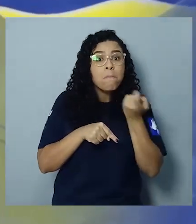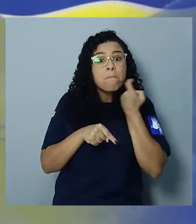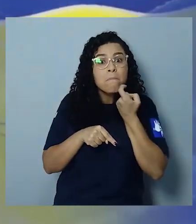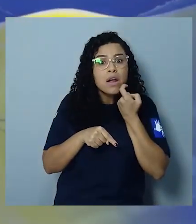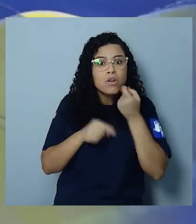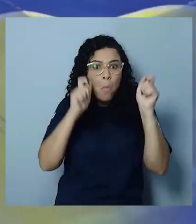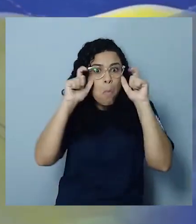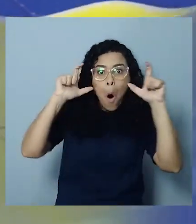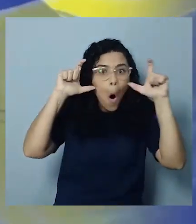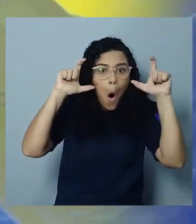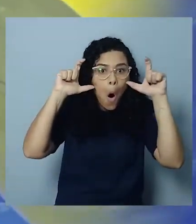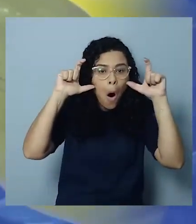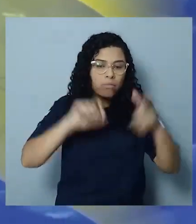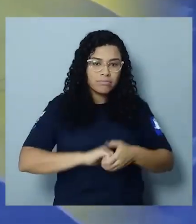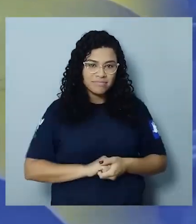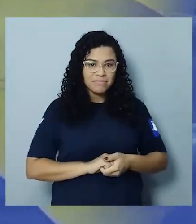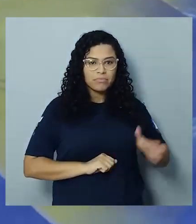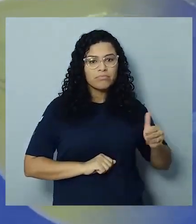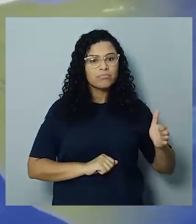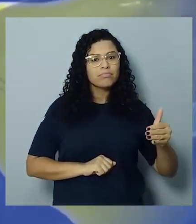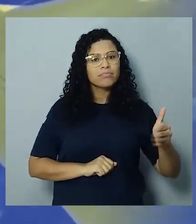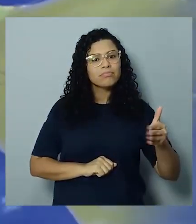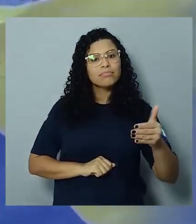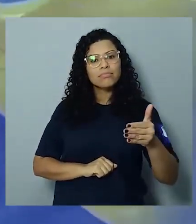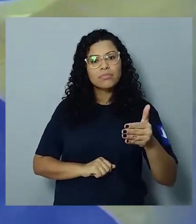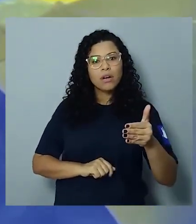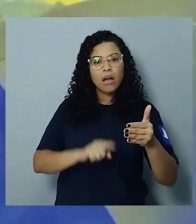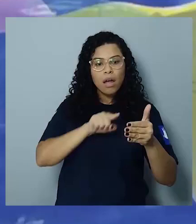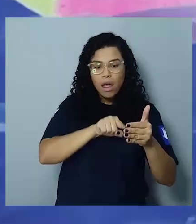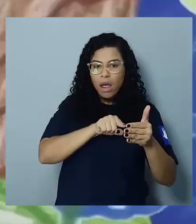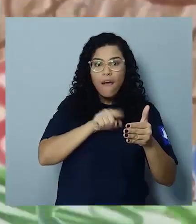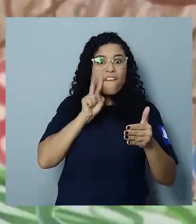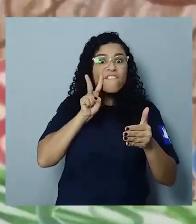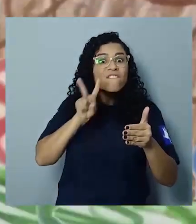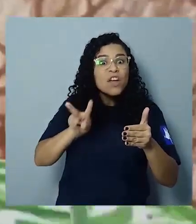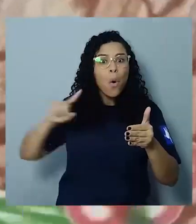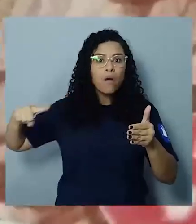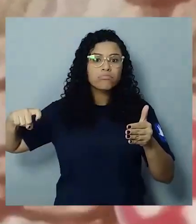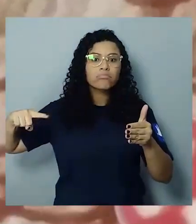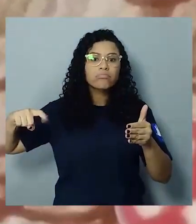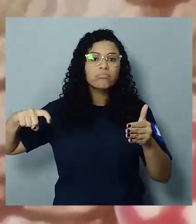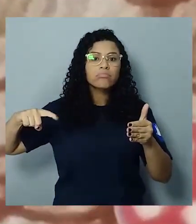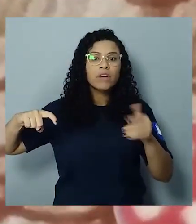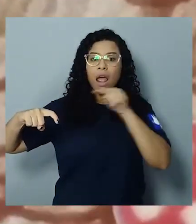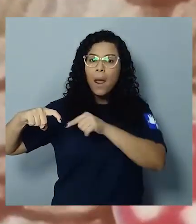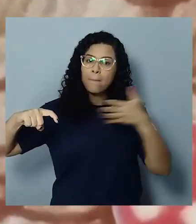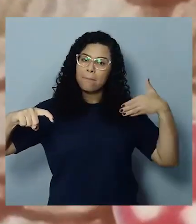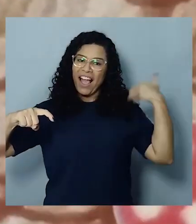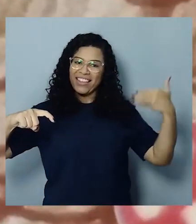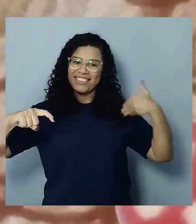enormes certo dia quando estava nadando tranquilamente avistou a pequena futebol